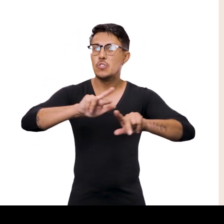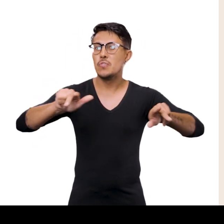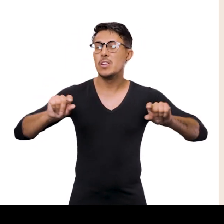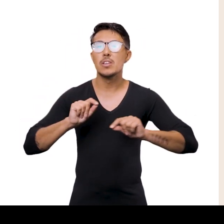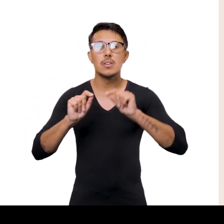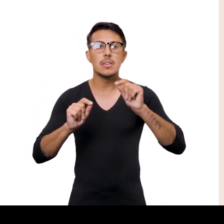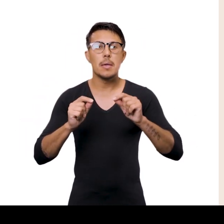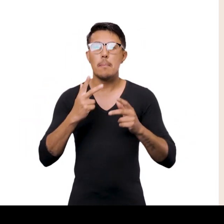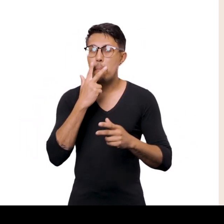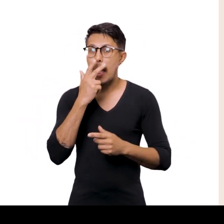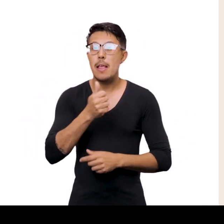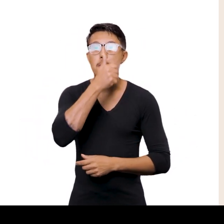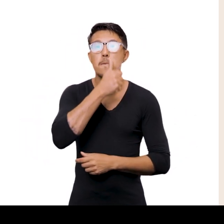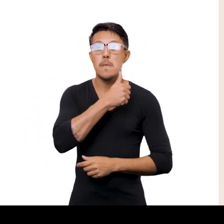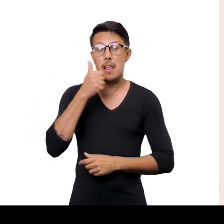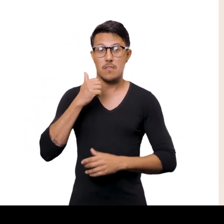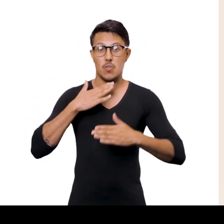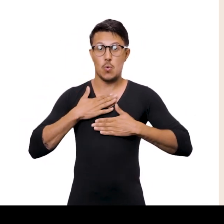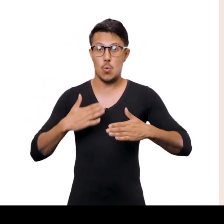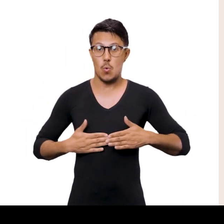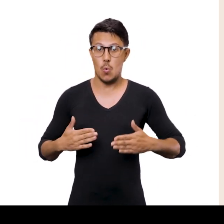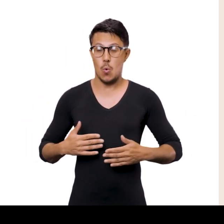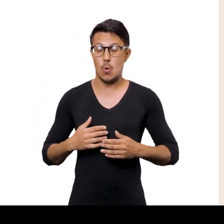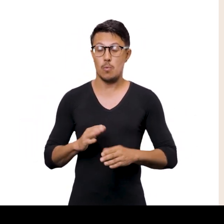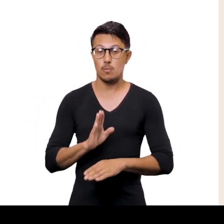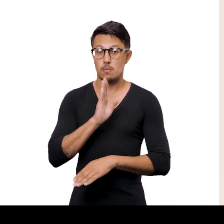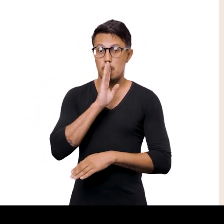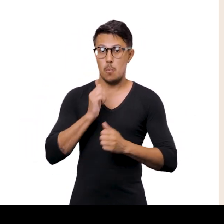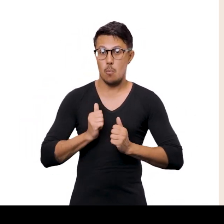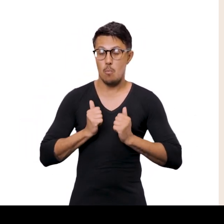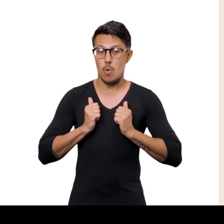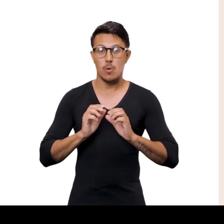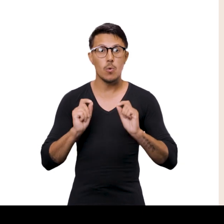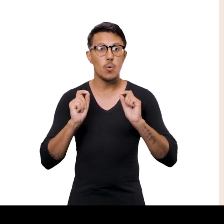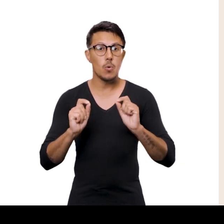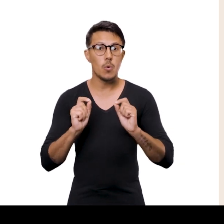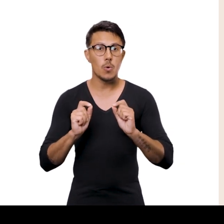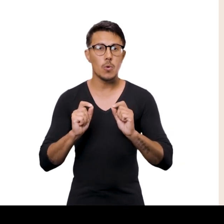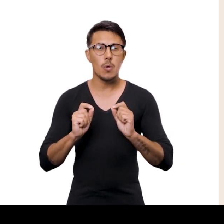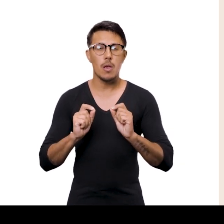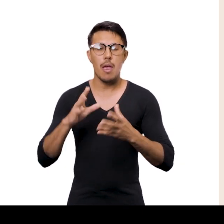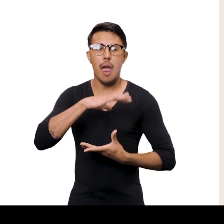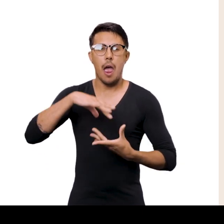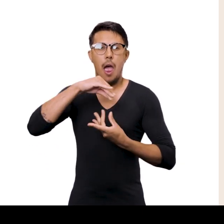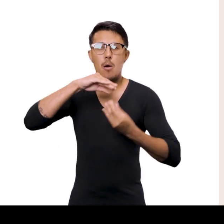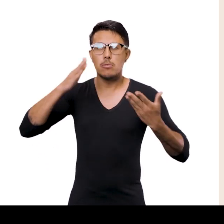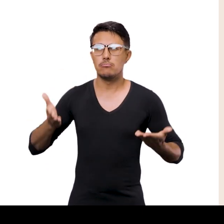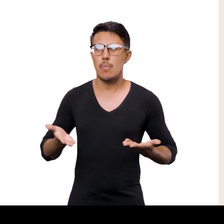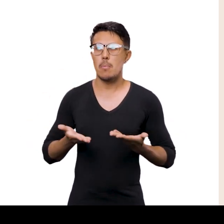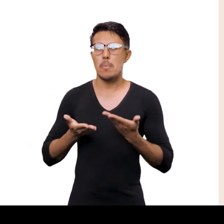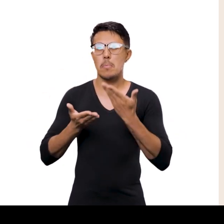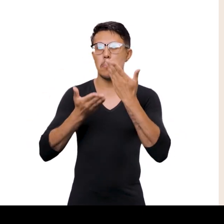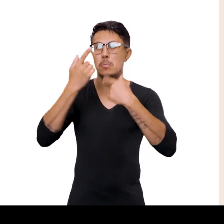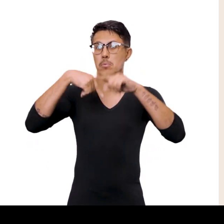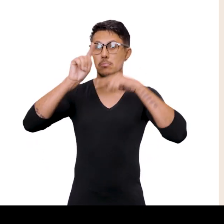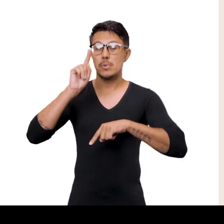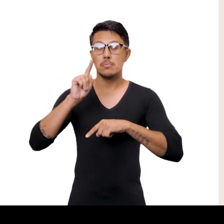significados, remetendo à ideia de um sacrifício corporal ou até mesmo a uma elevação espiritual.